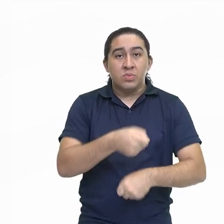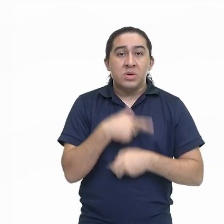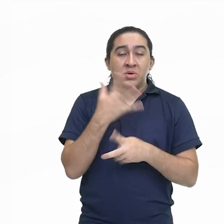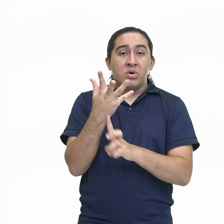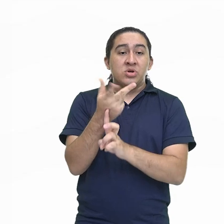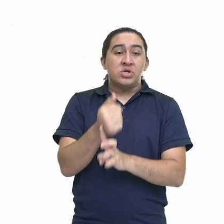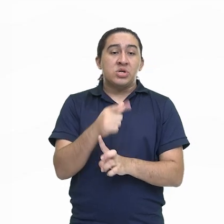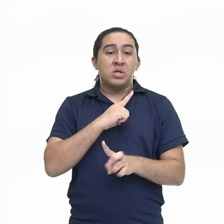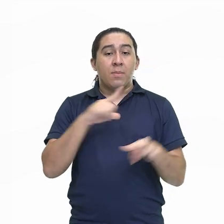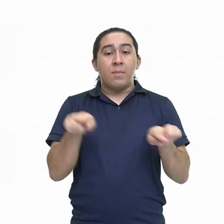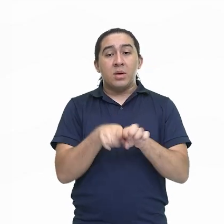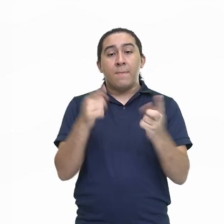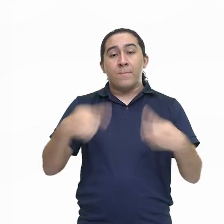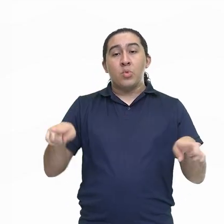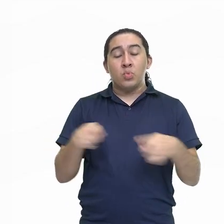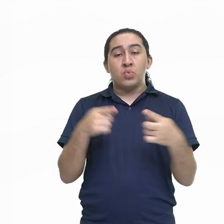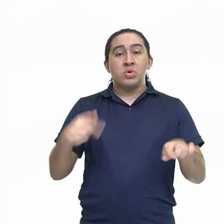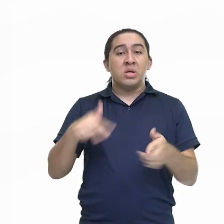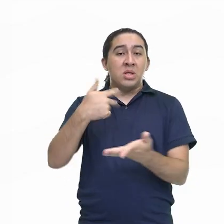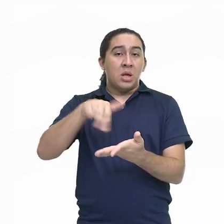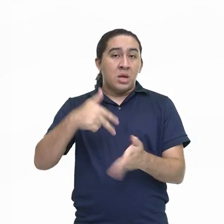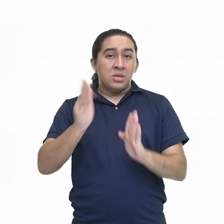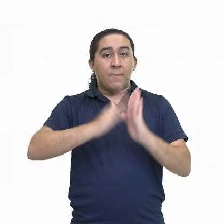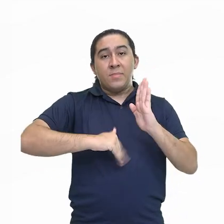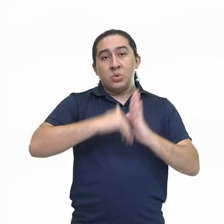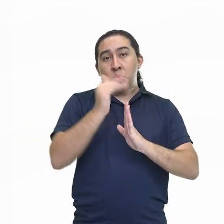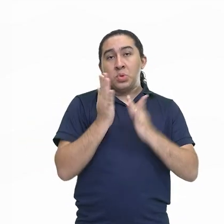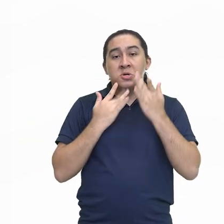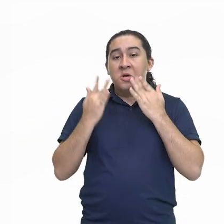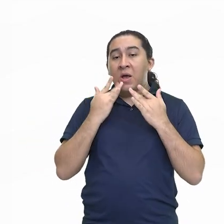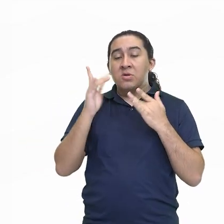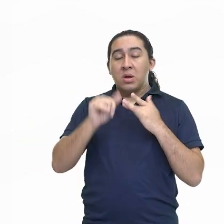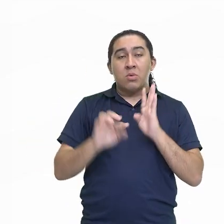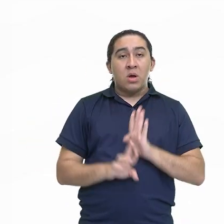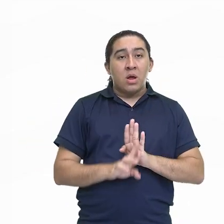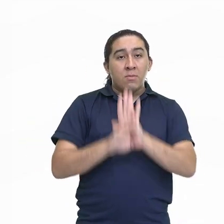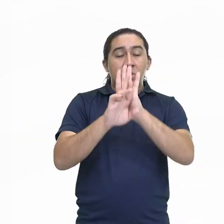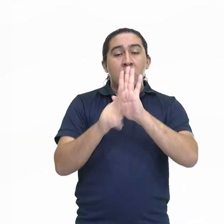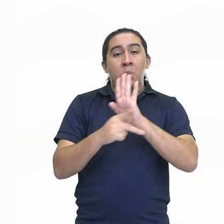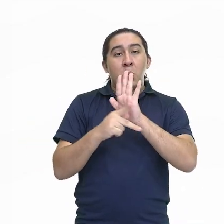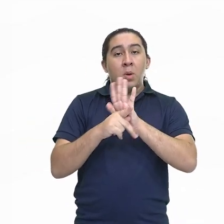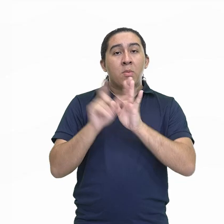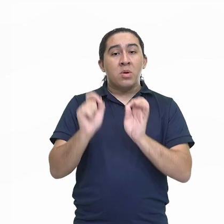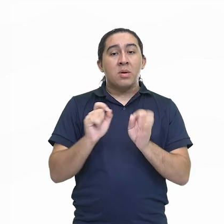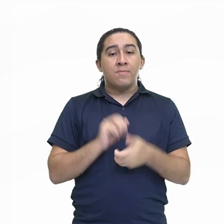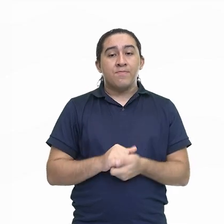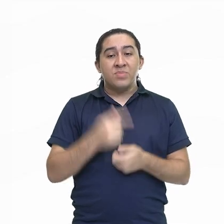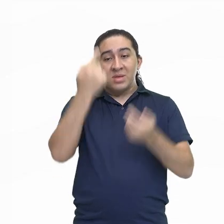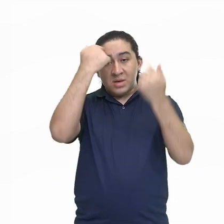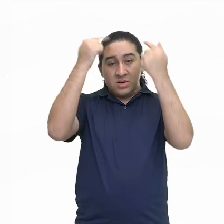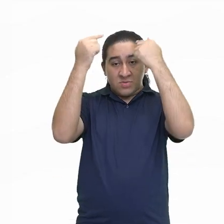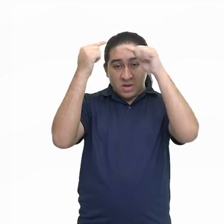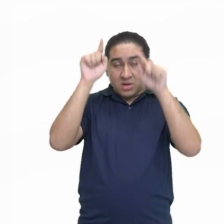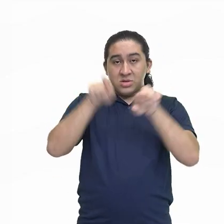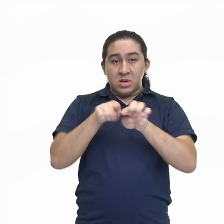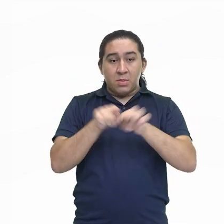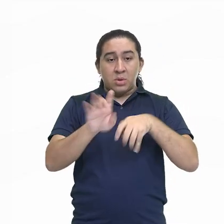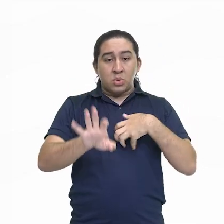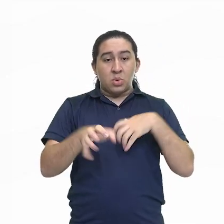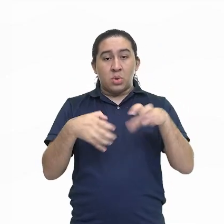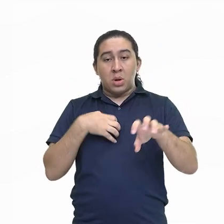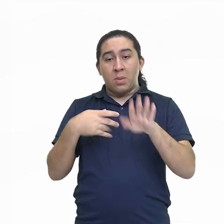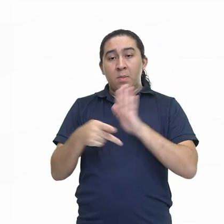música, novamente, pintura, dança, teatro, que refletem a criatividade e sensibilidade cultural de